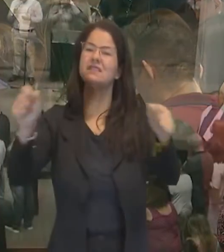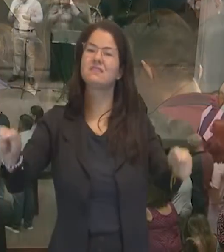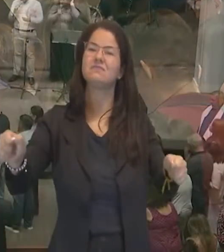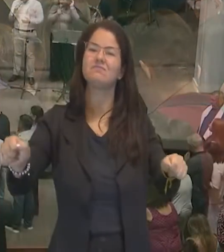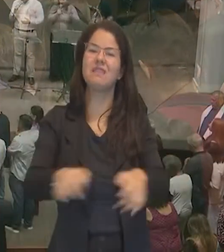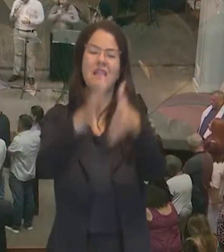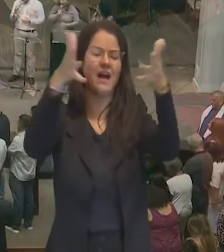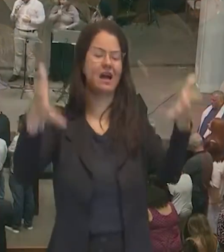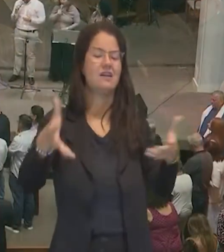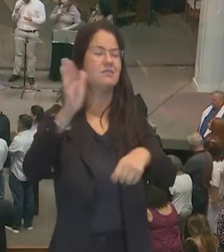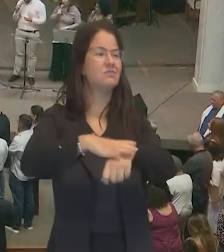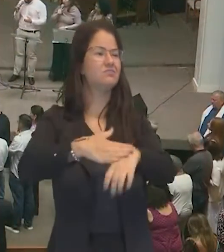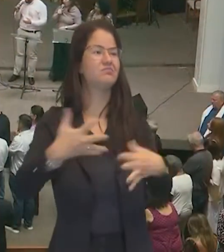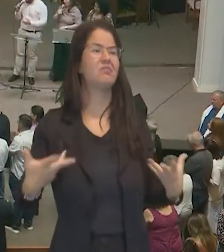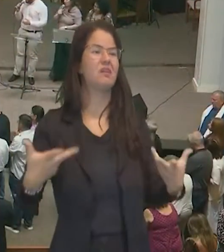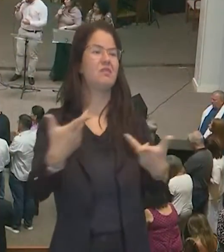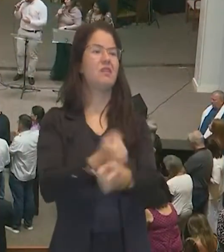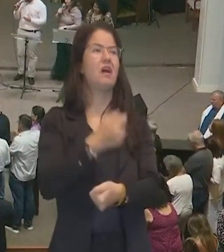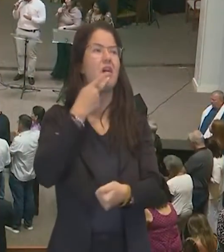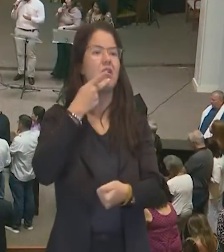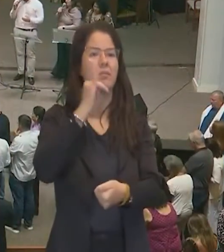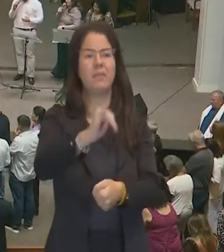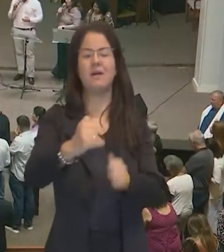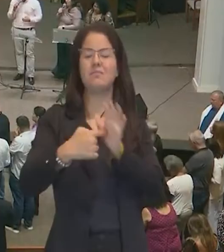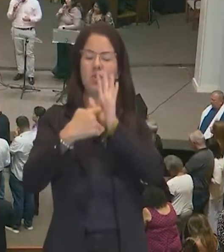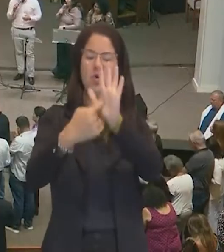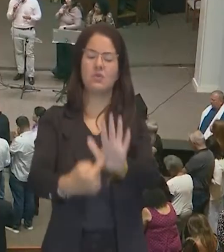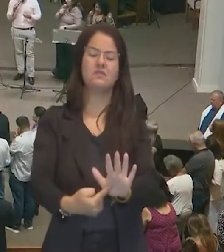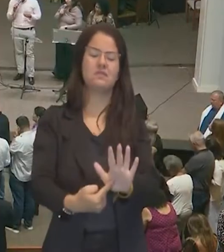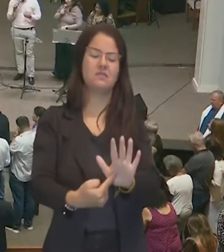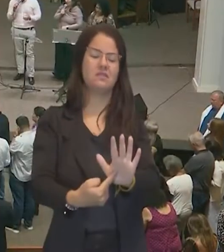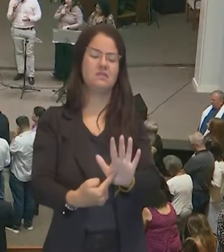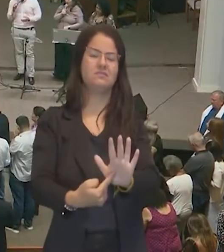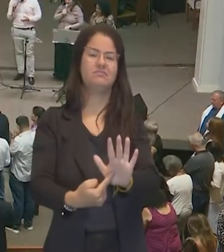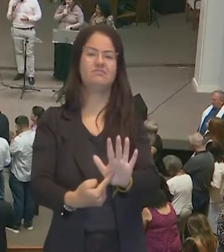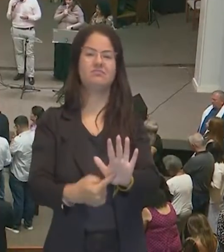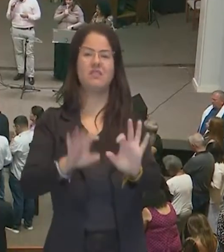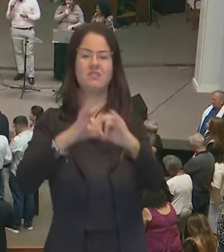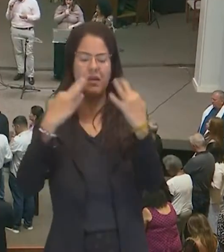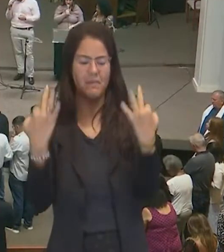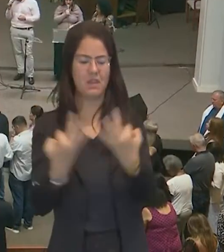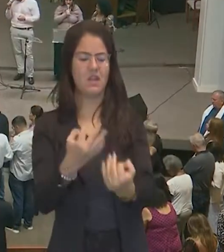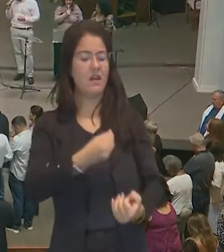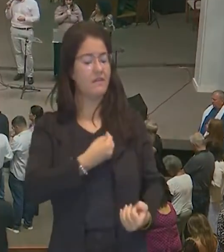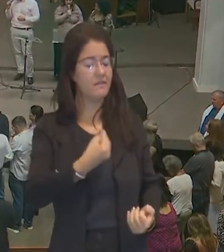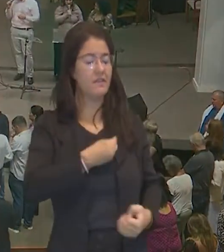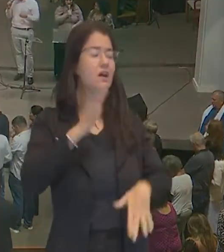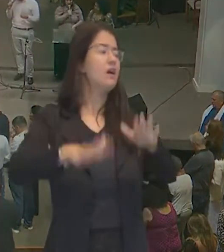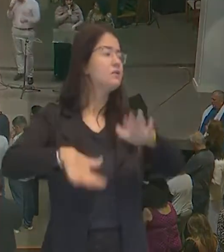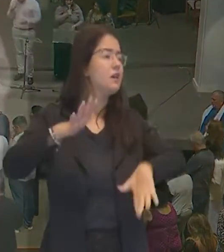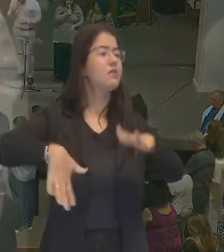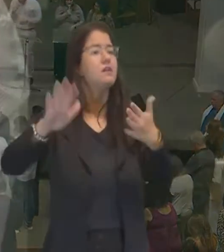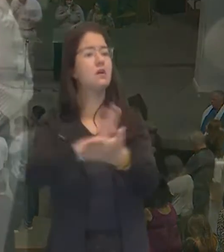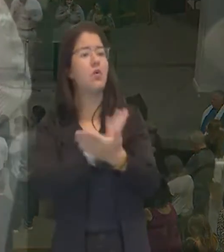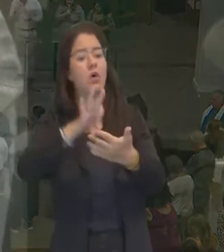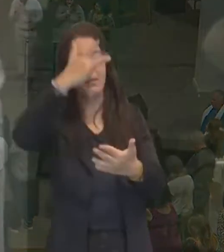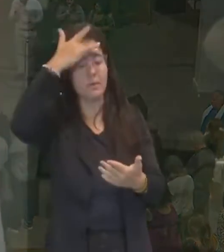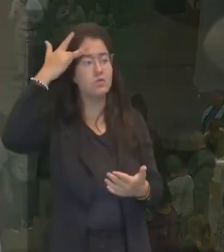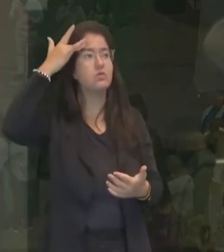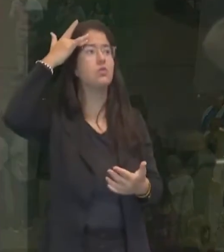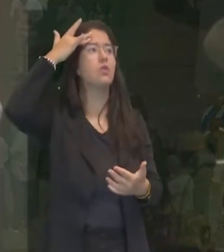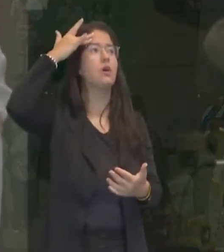um de nós. Deus, eu entrego essas vidas, eu entrego essas famílias. Talvez tenhamos aqui, ó Deus,